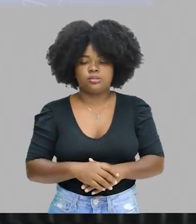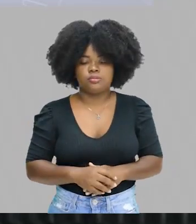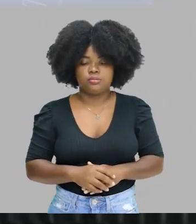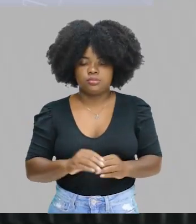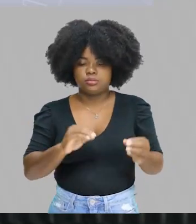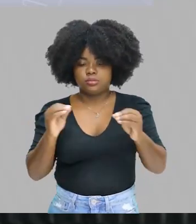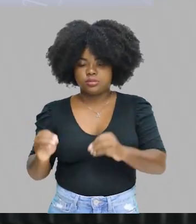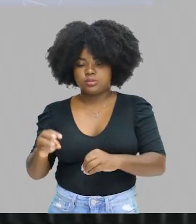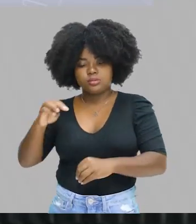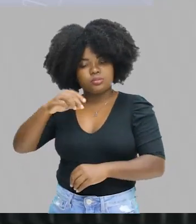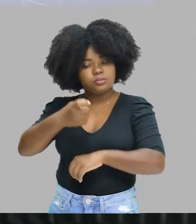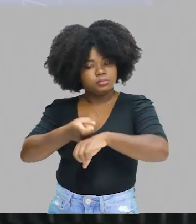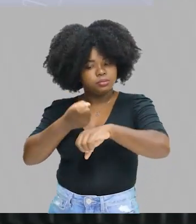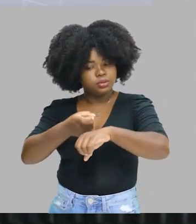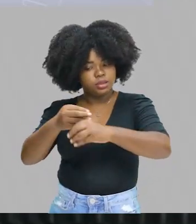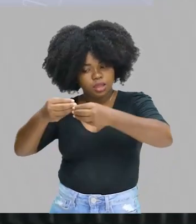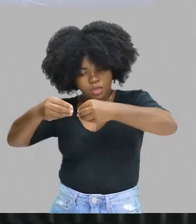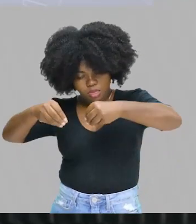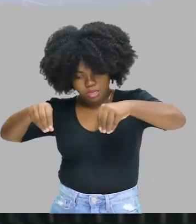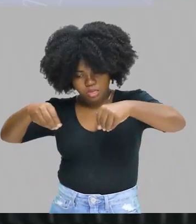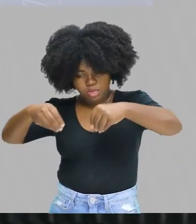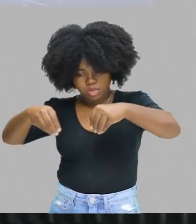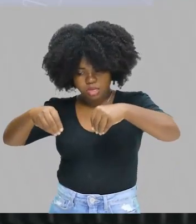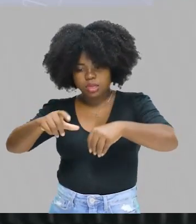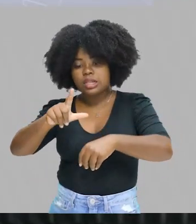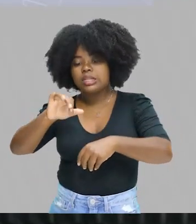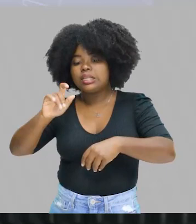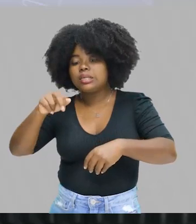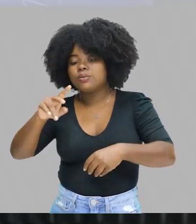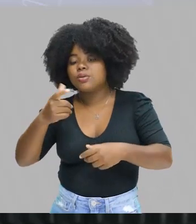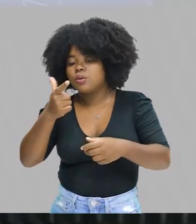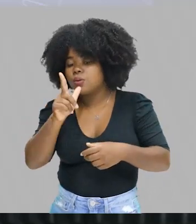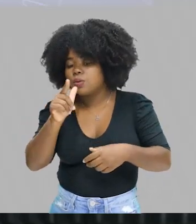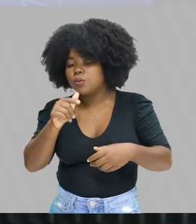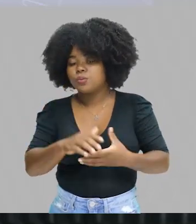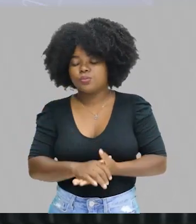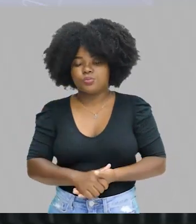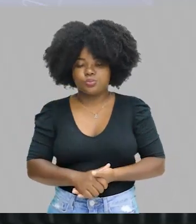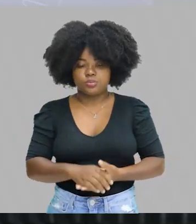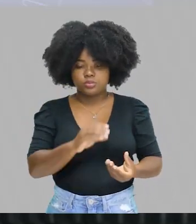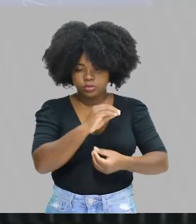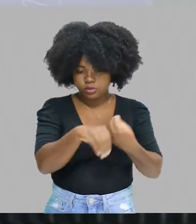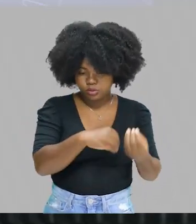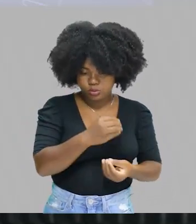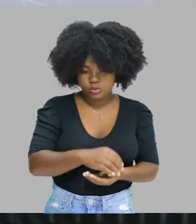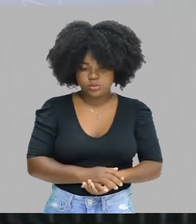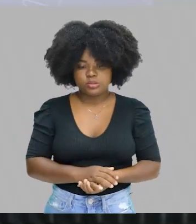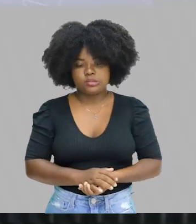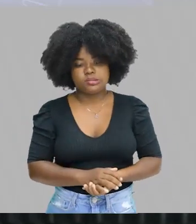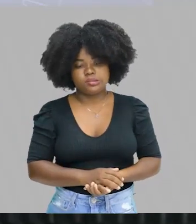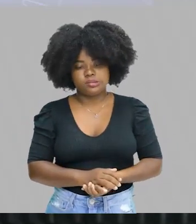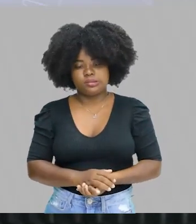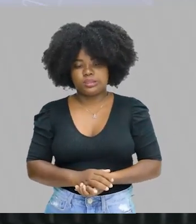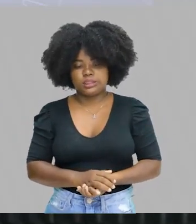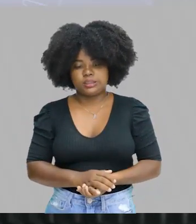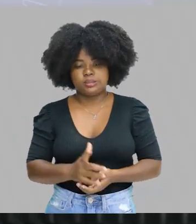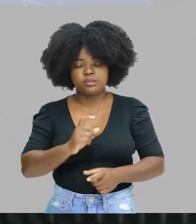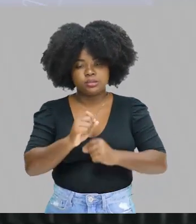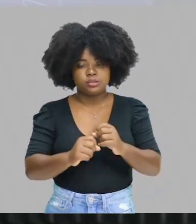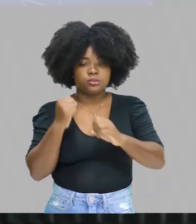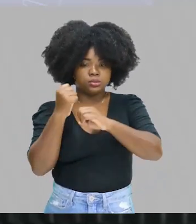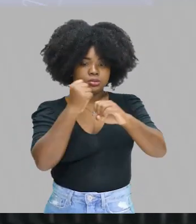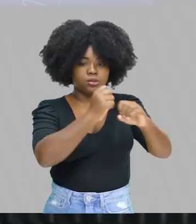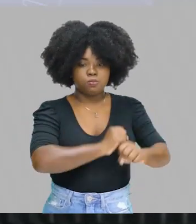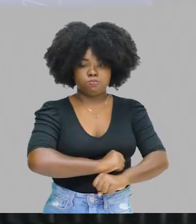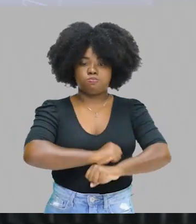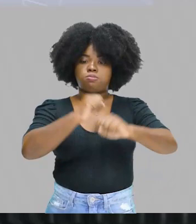o metal líquido. Né? Esse tipo de trabalho, geralmente, ele é feito para esculturas grandiosas,